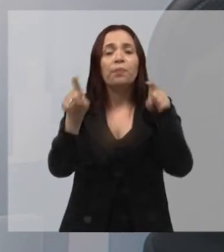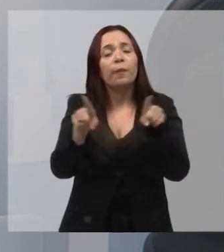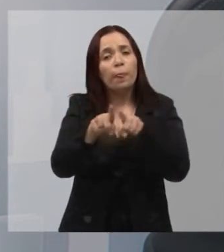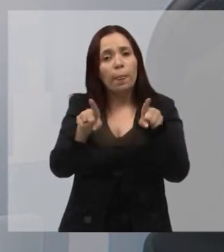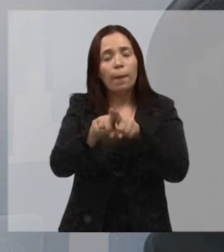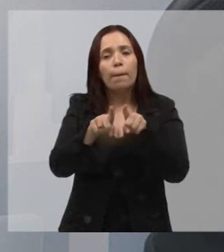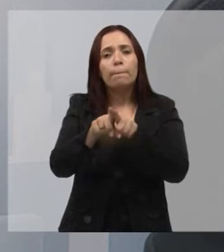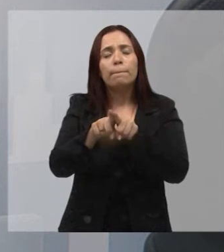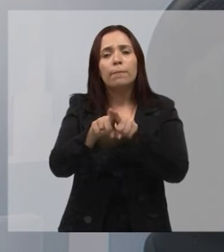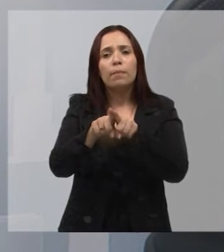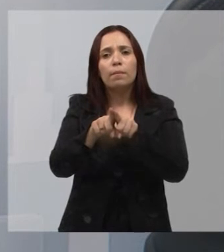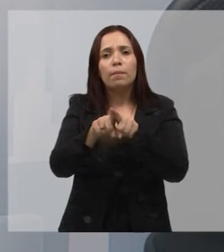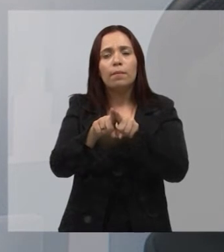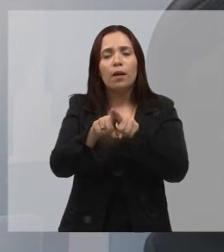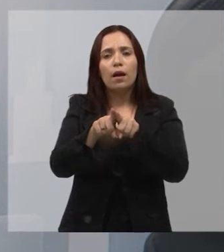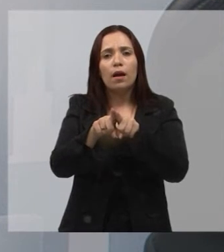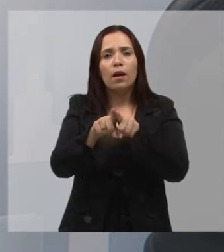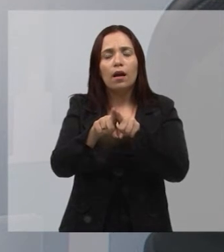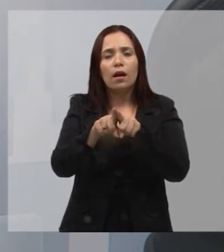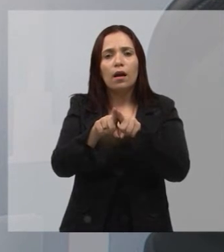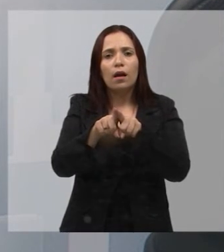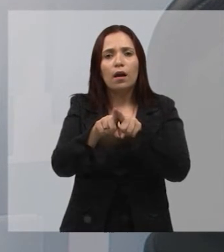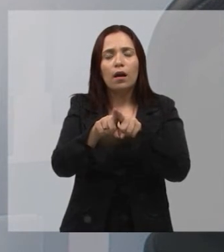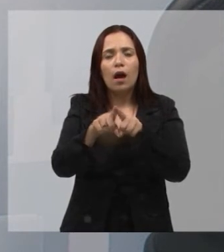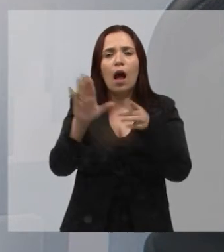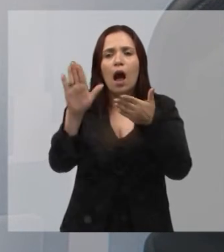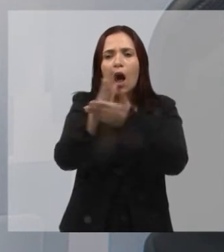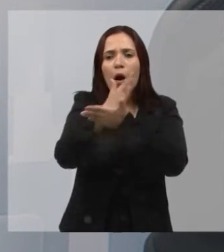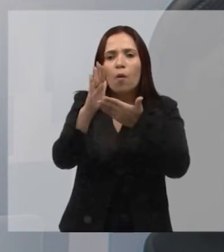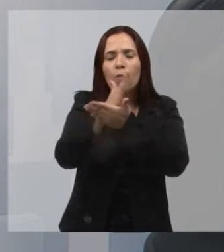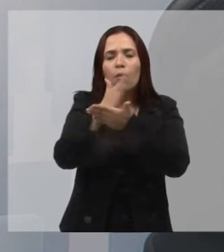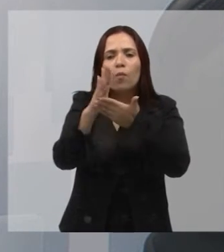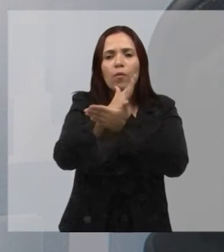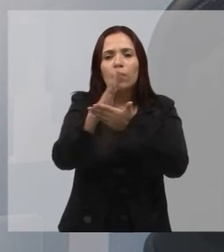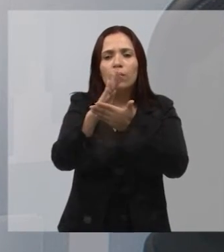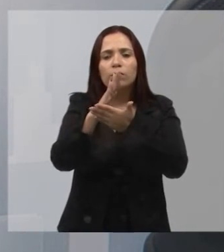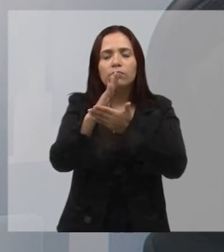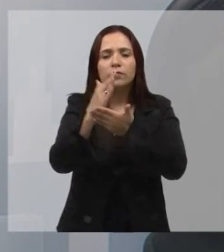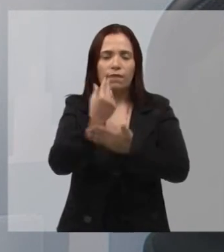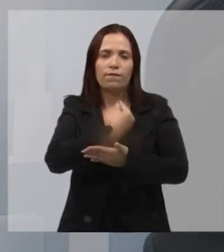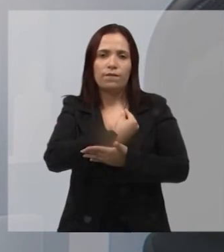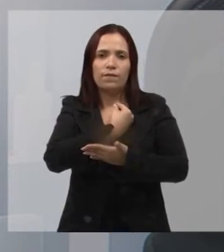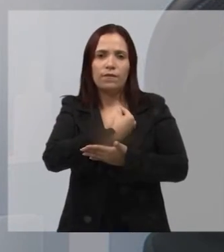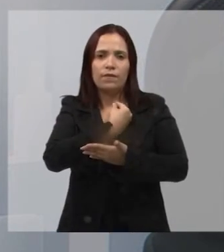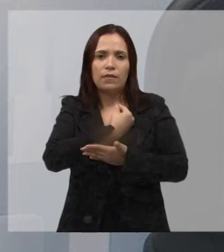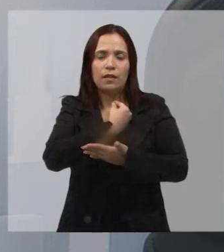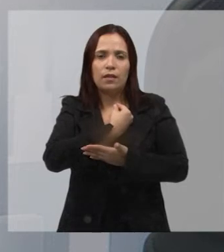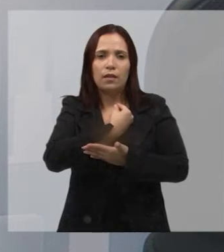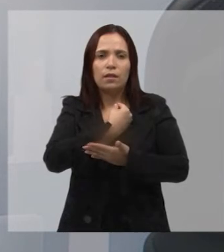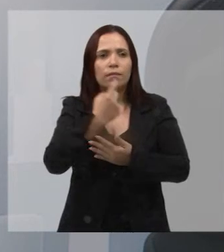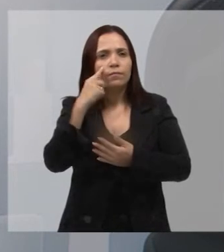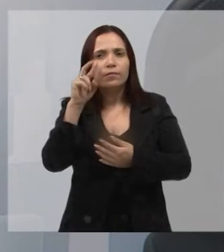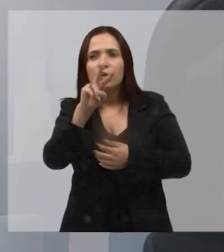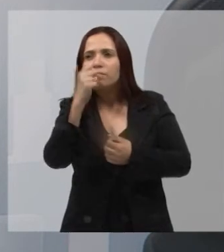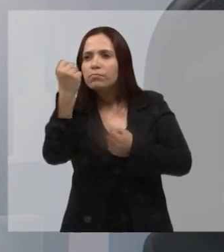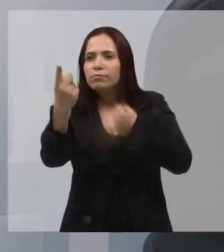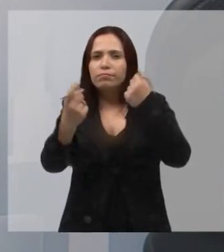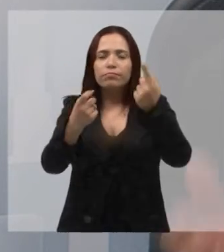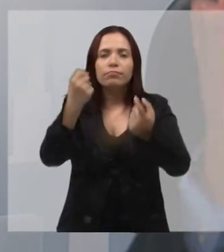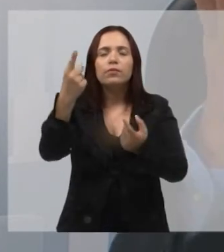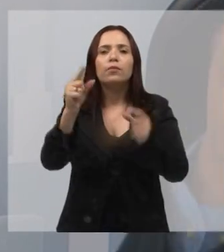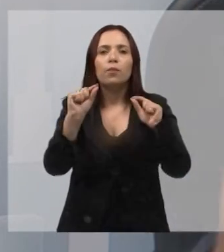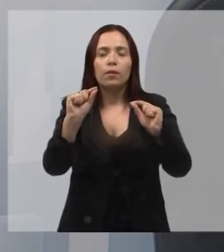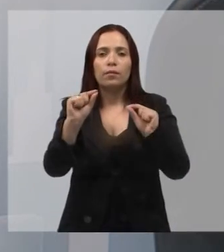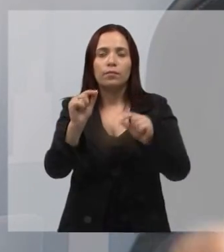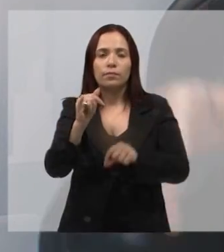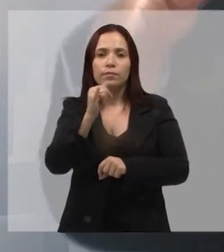só mesmo alguns pequenos atos de vitória que às vezes acontecem no dia a dia que nos deixam felizes no meio de tanta tragédia. A